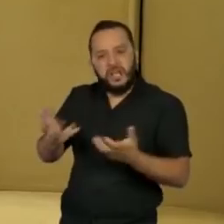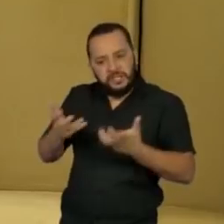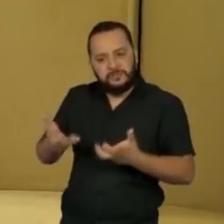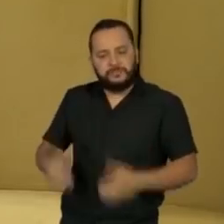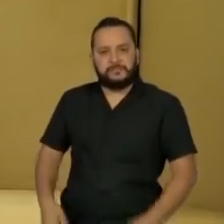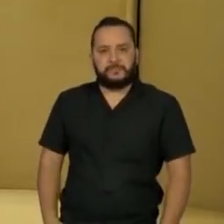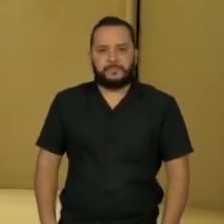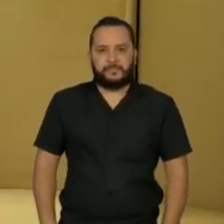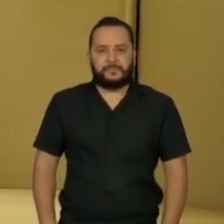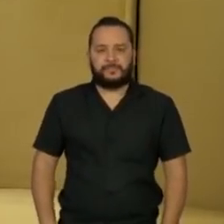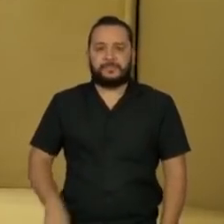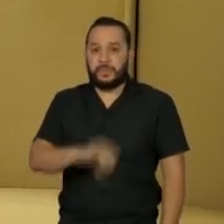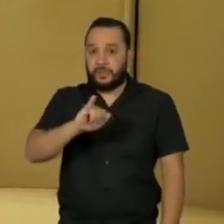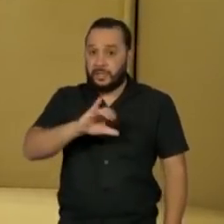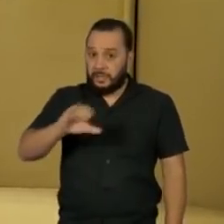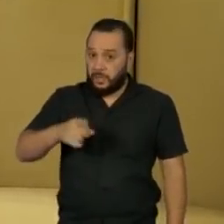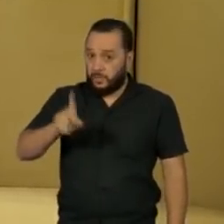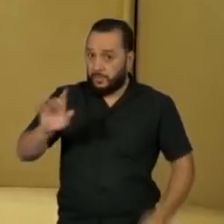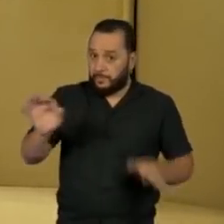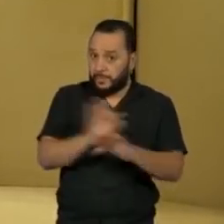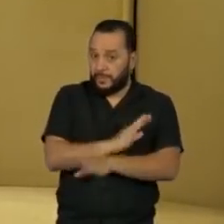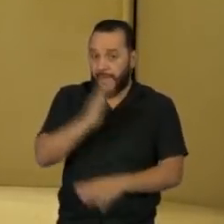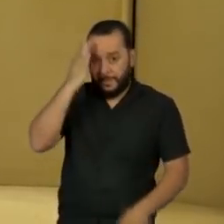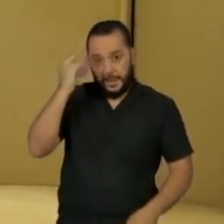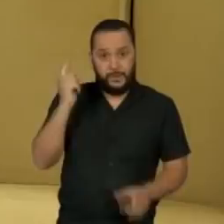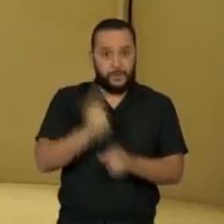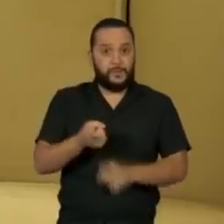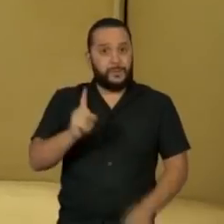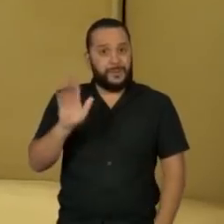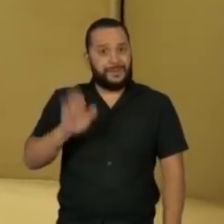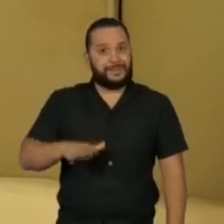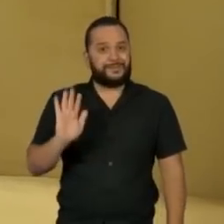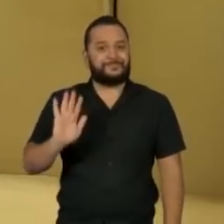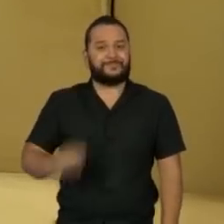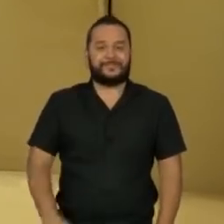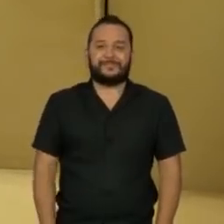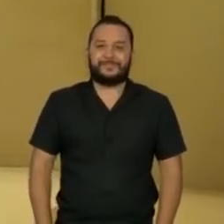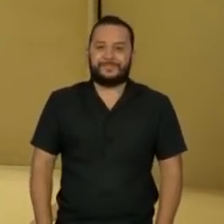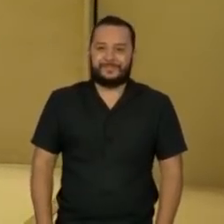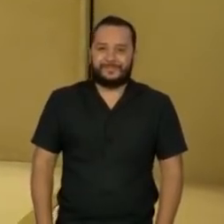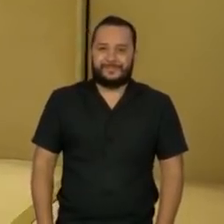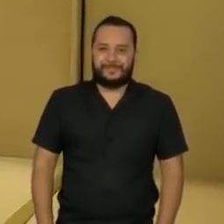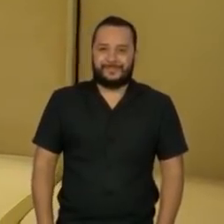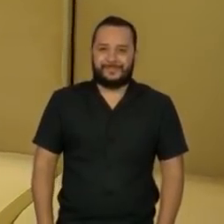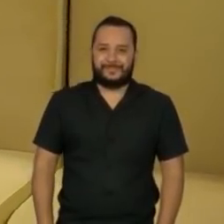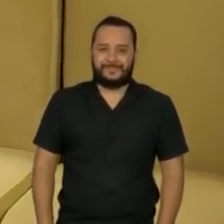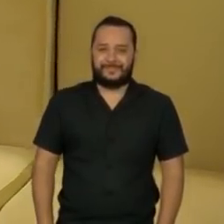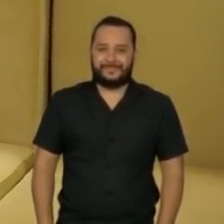O JC1 termina aqui, eu te espero amanhã, 1 da tarde. Até lá!